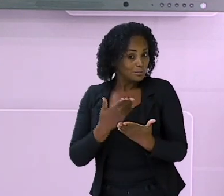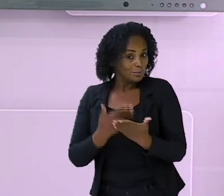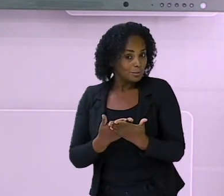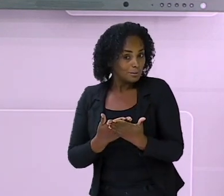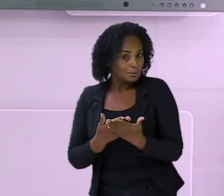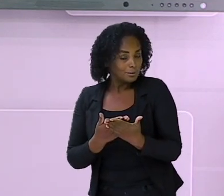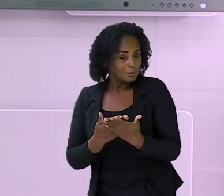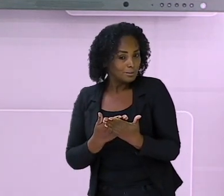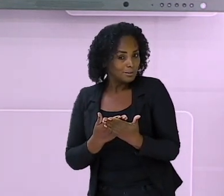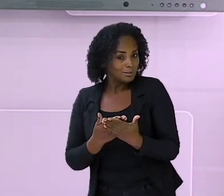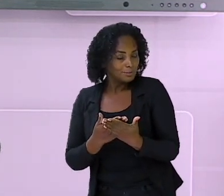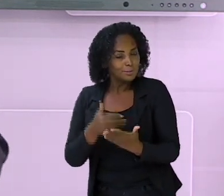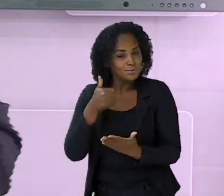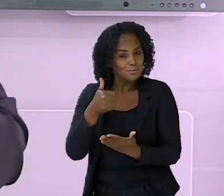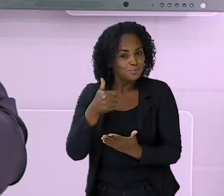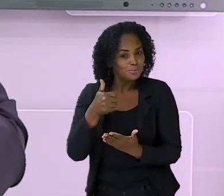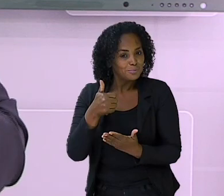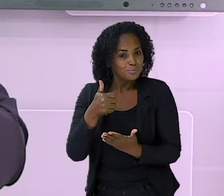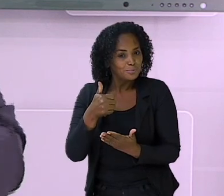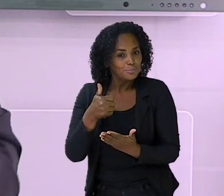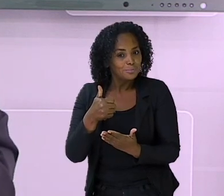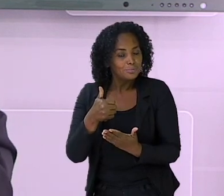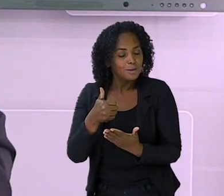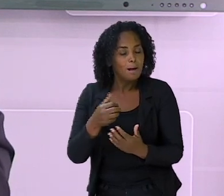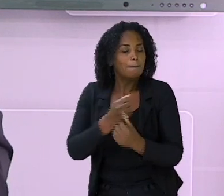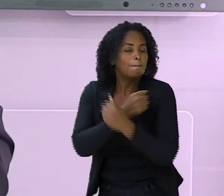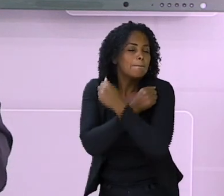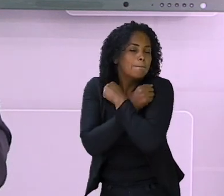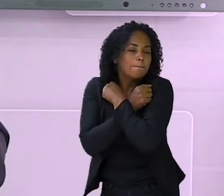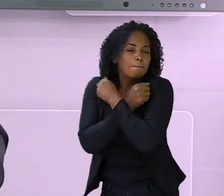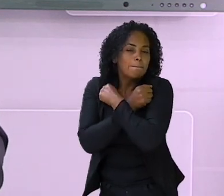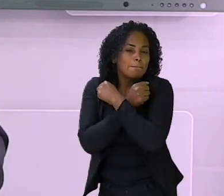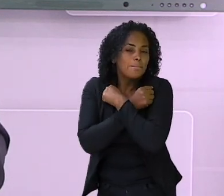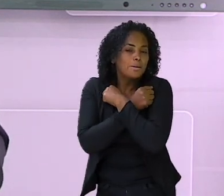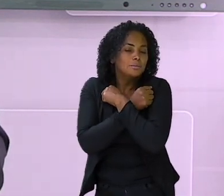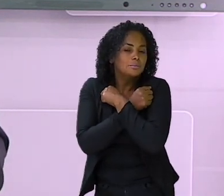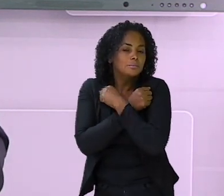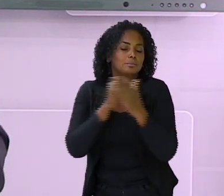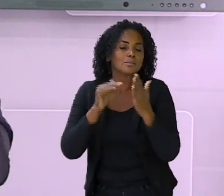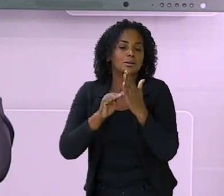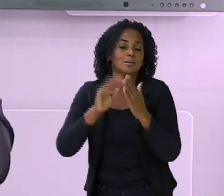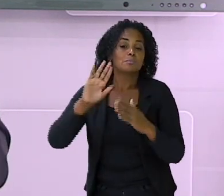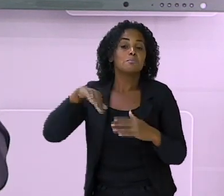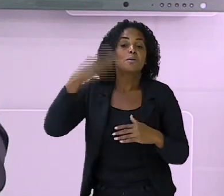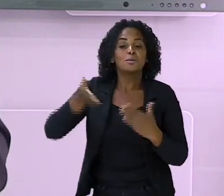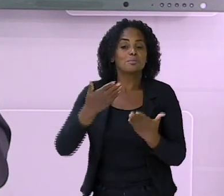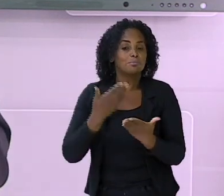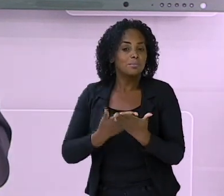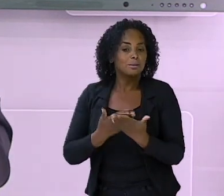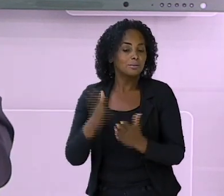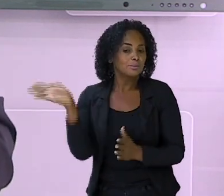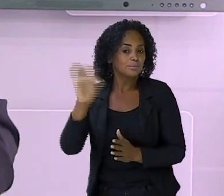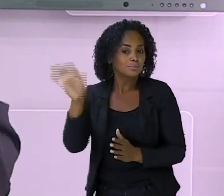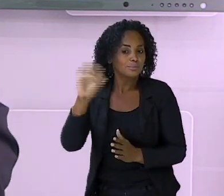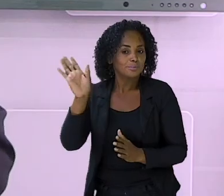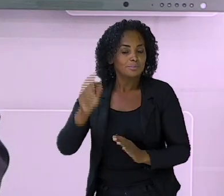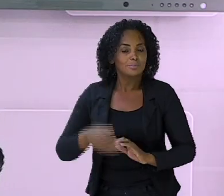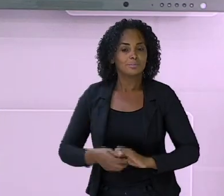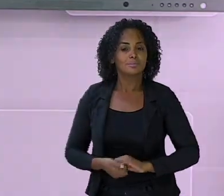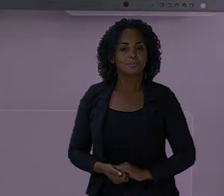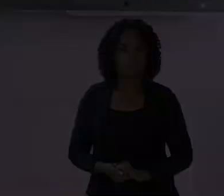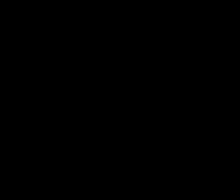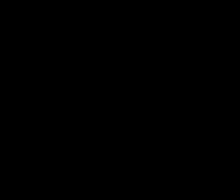de conhecimento. E para acessar nossas atividades na plataforma SMED GV, aponte a câmera do